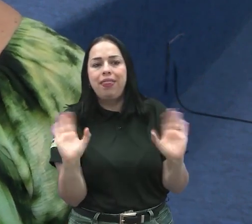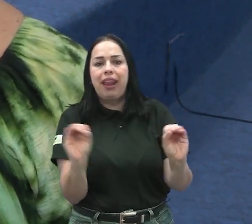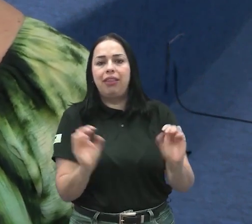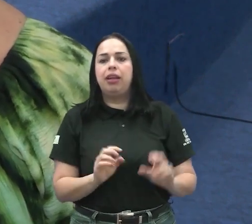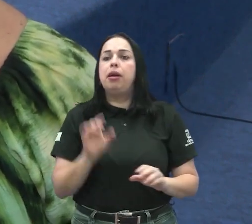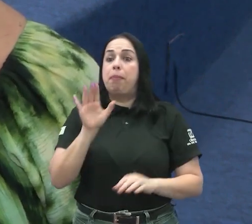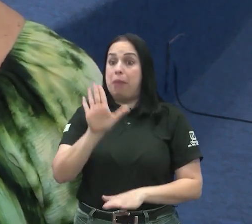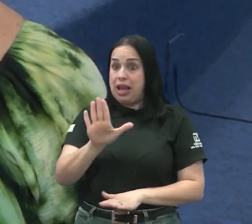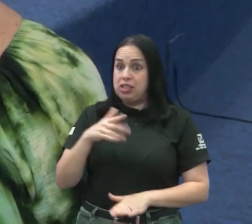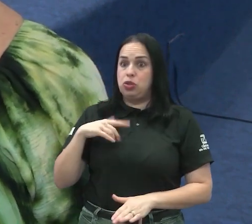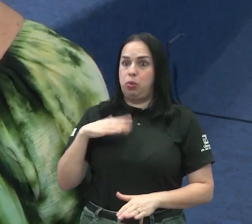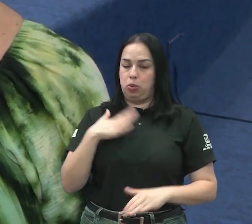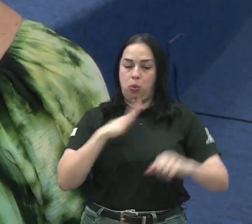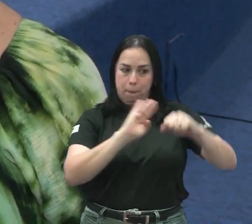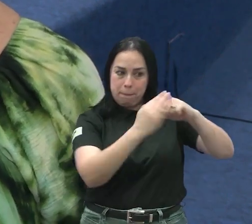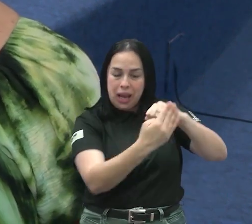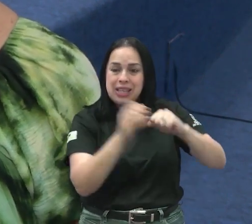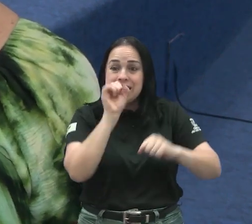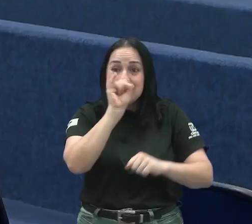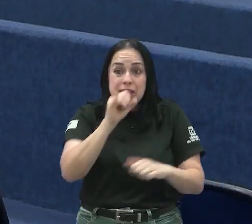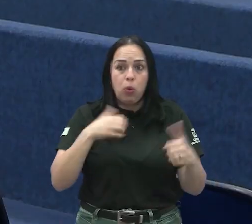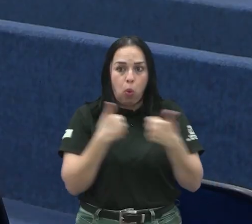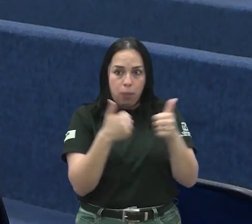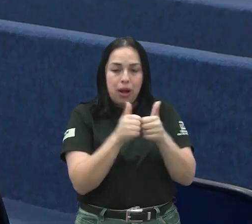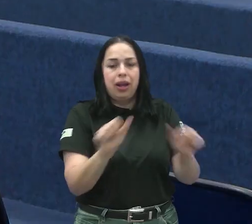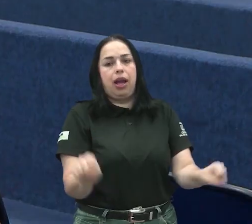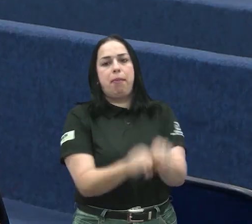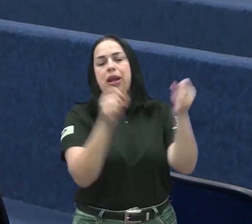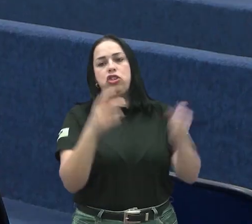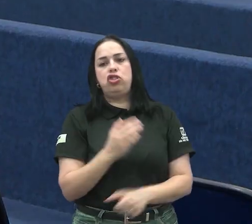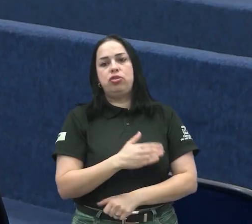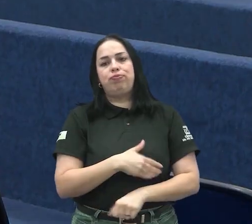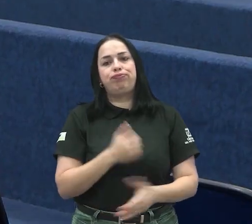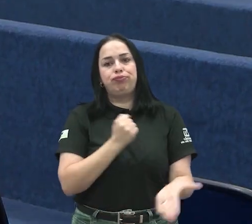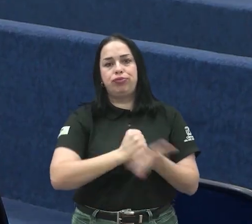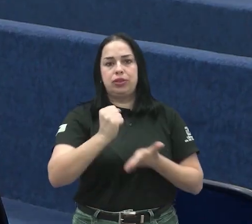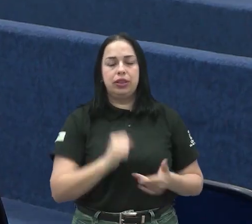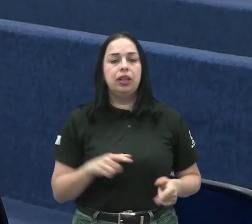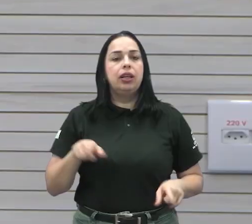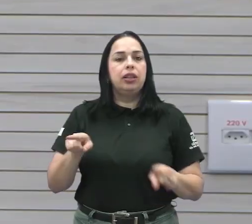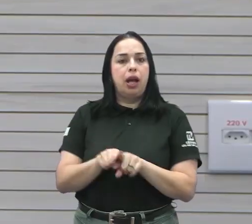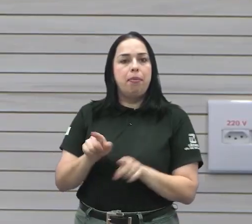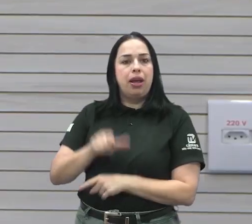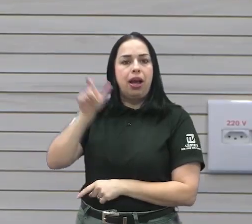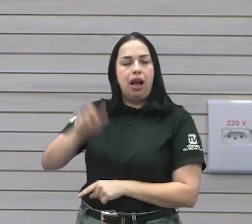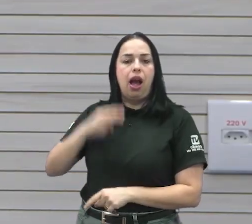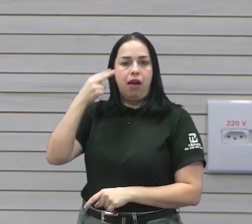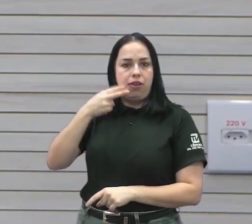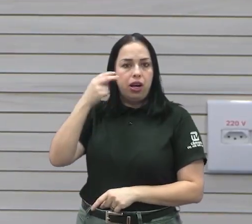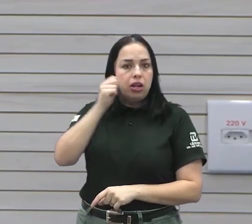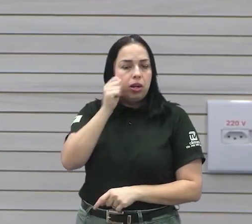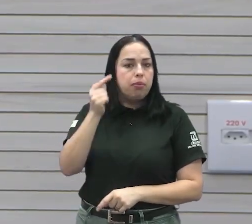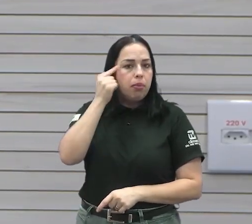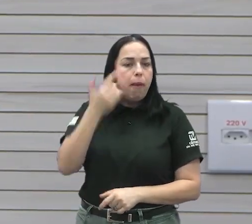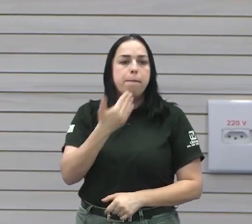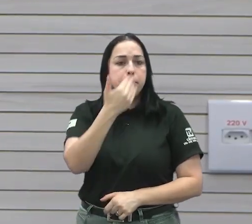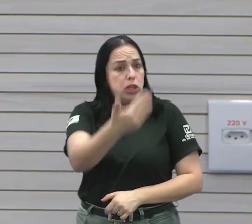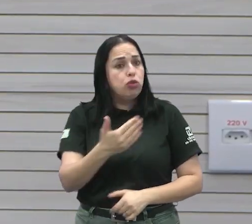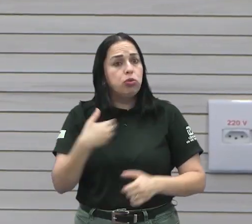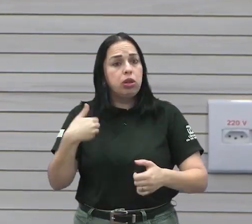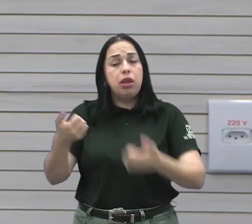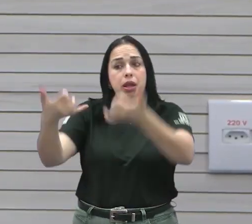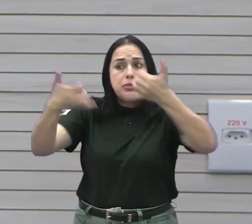né? Mas lá não, se quebrar essa linha, é só essa. Durante a audiência, a vereadora Amélia Naomi pediu mais transparência